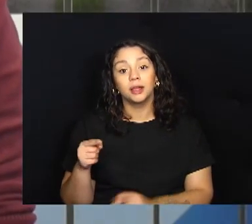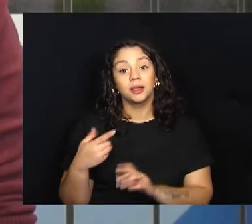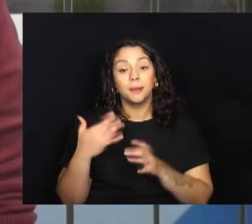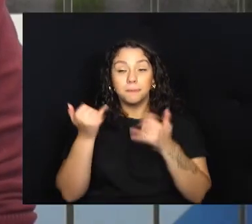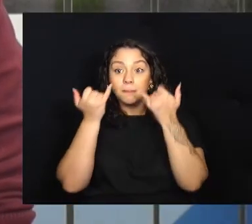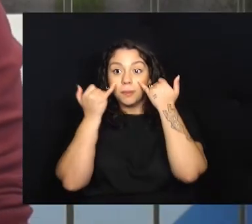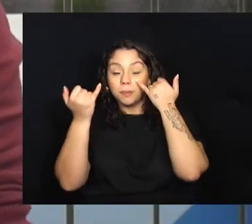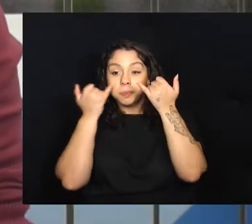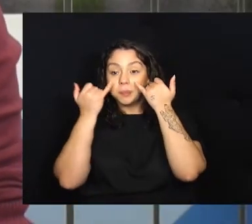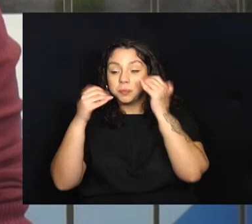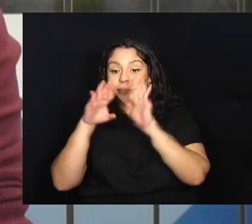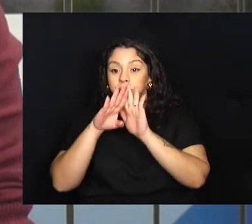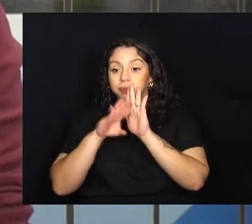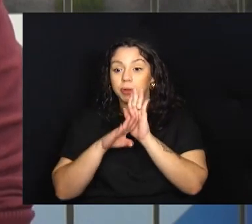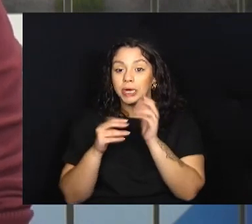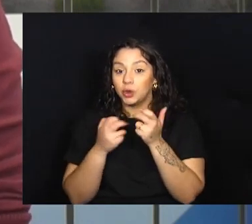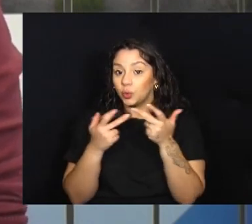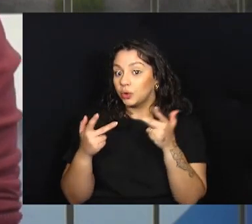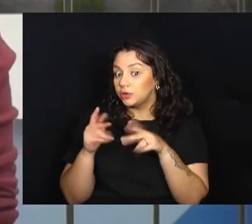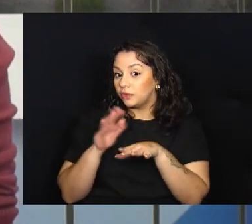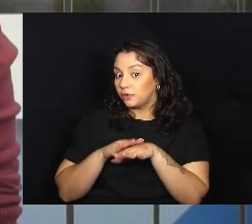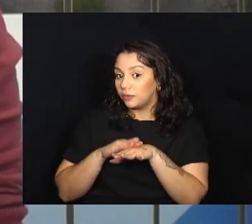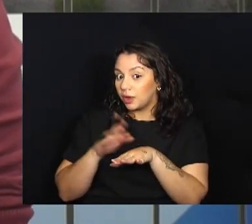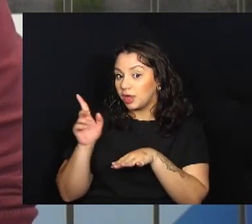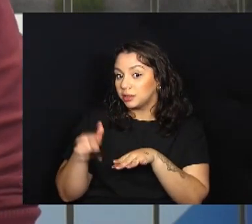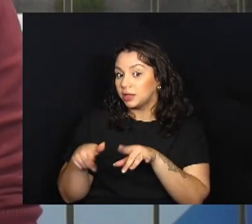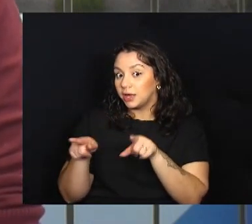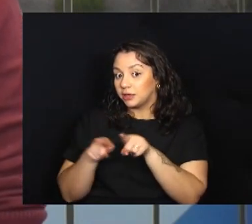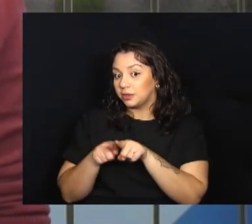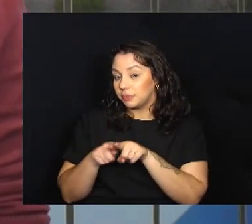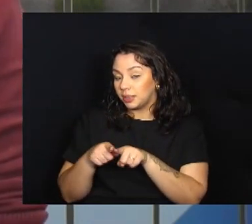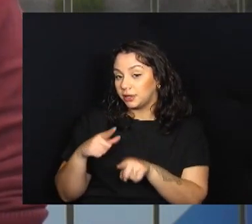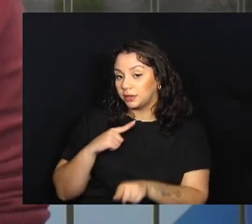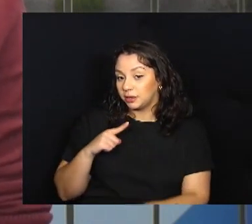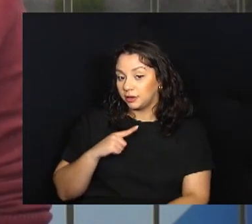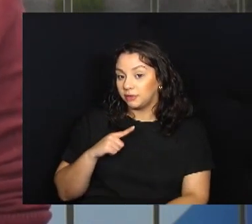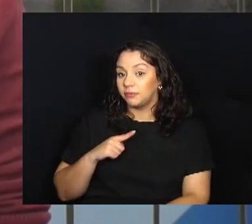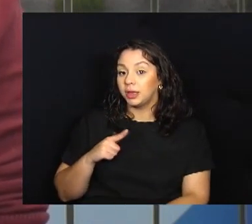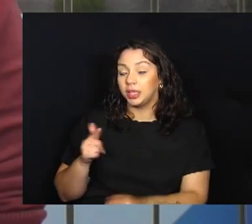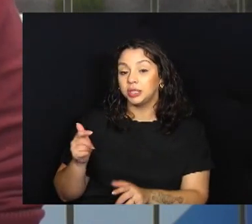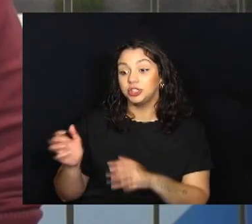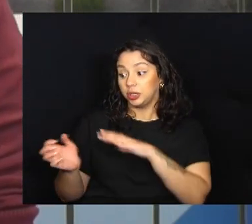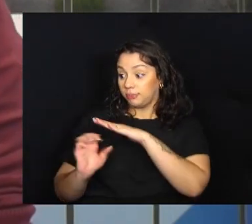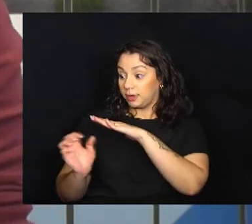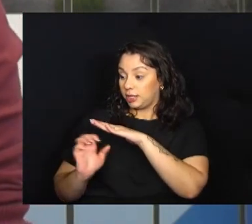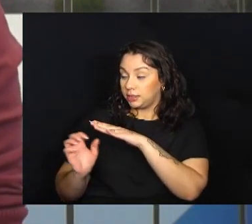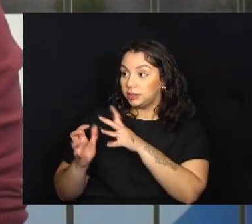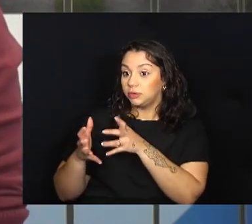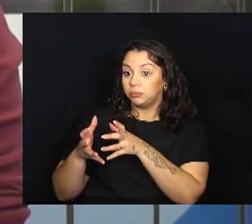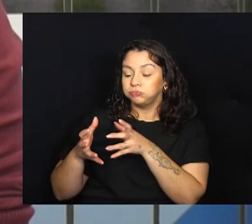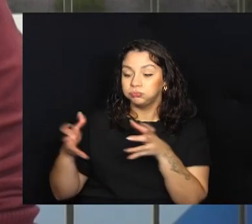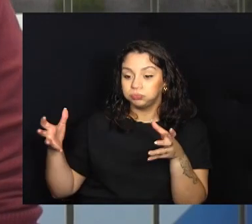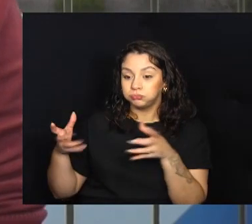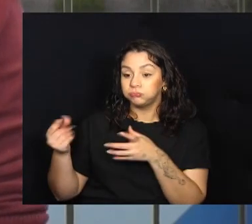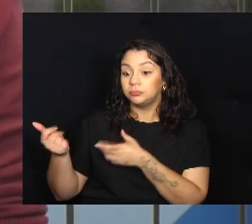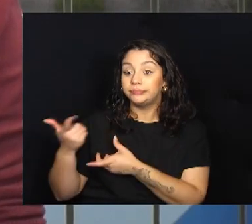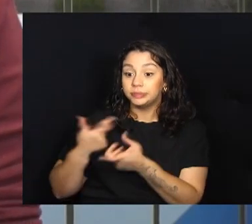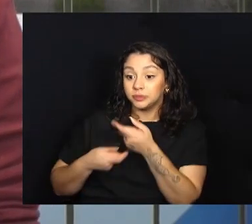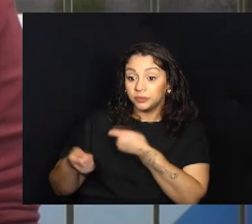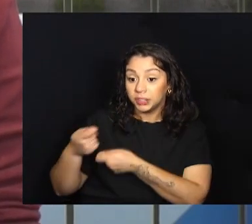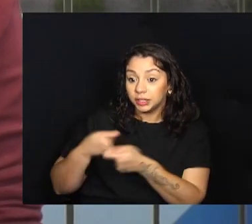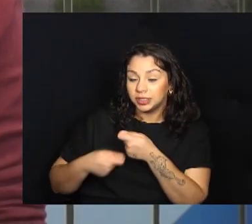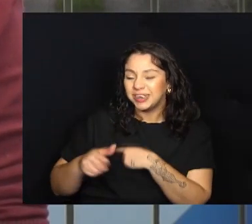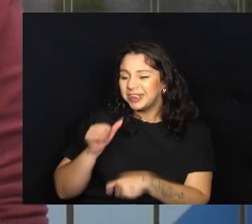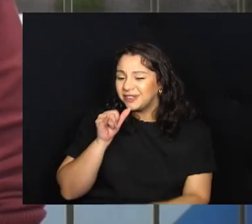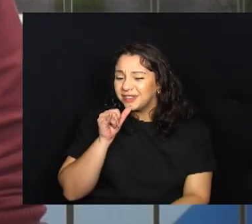propaganda que foi feita, é uma propaganda que partiu de grandes corporações, né, financeiras, que